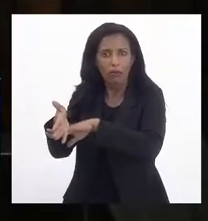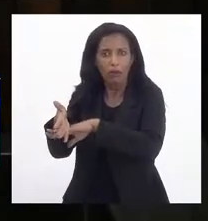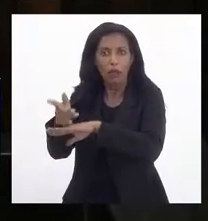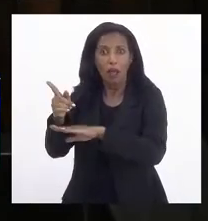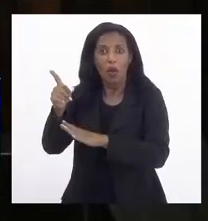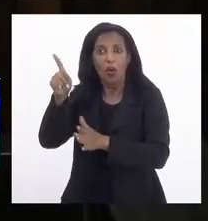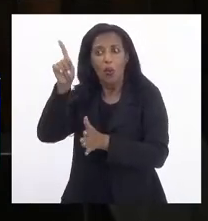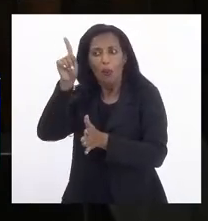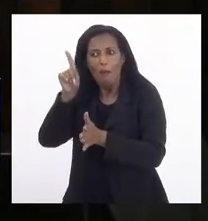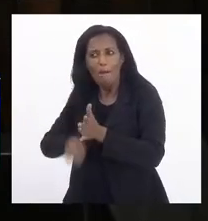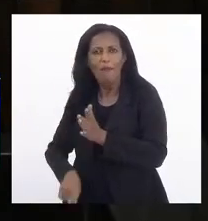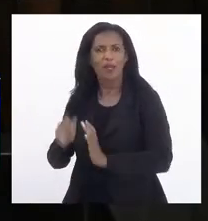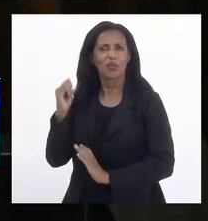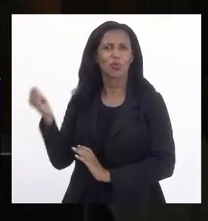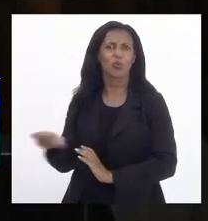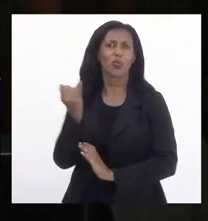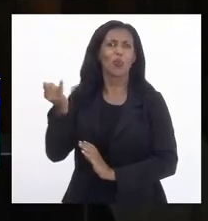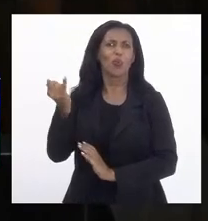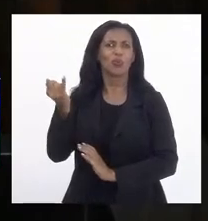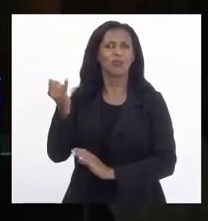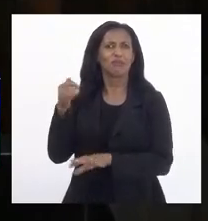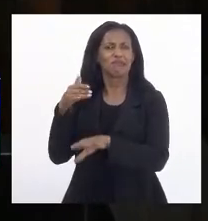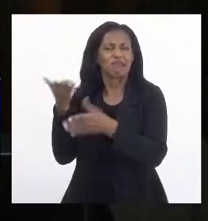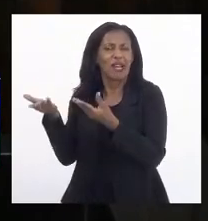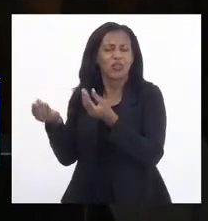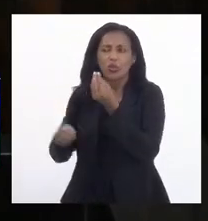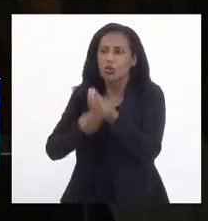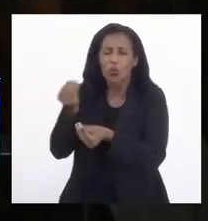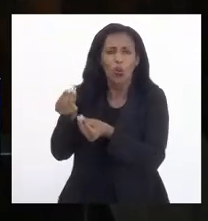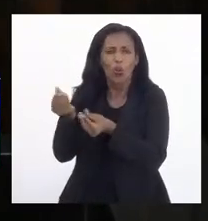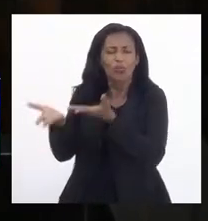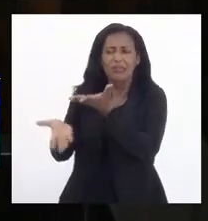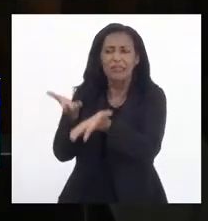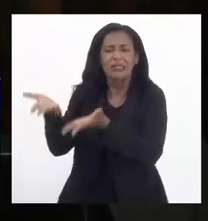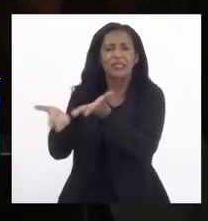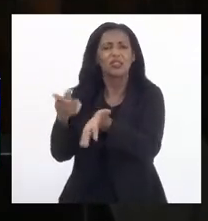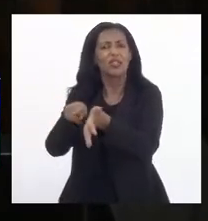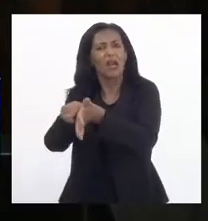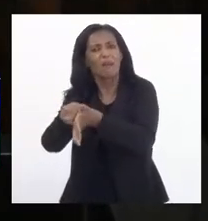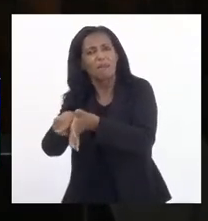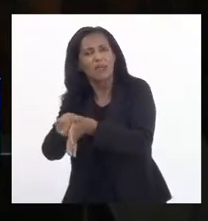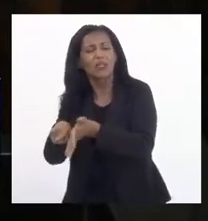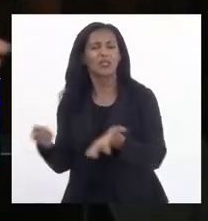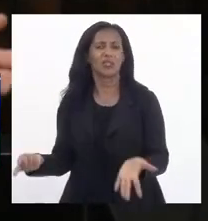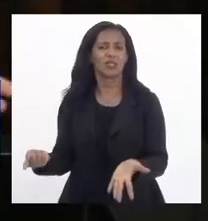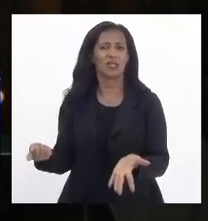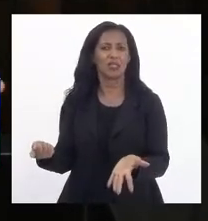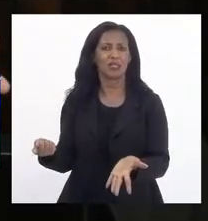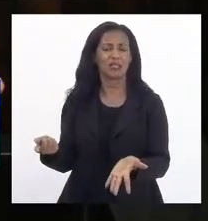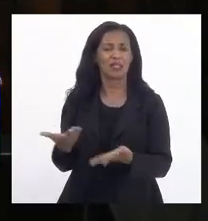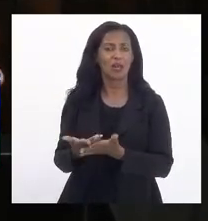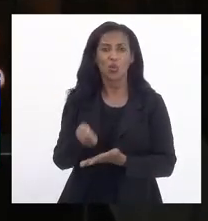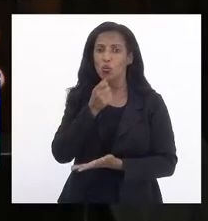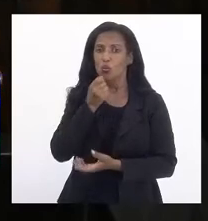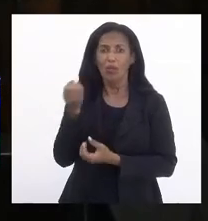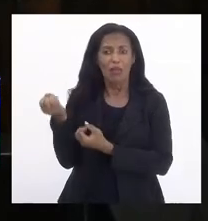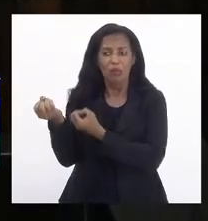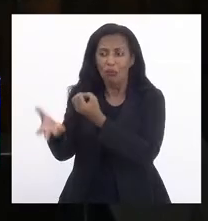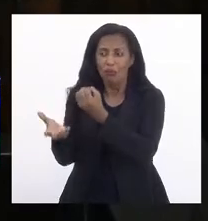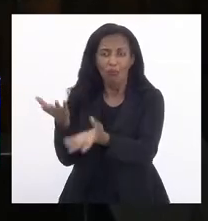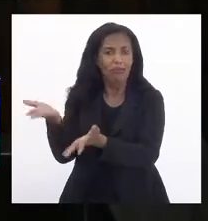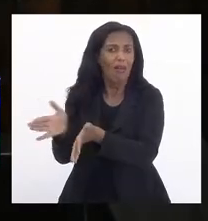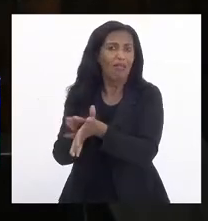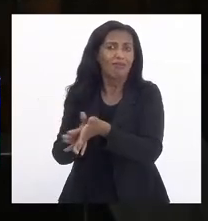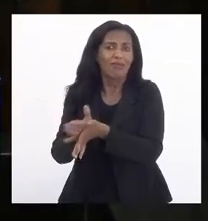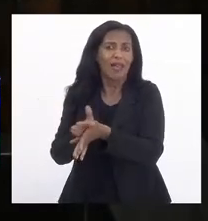menos chances de ter sucesso acadêmico, de poder se dedicar à pesquisa, ao ensino, à extensão, porque a UESO não tem condições de oferecer isso. Não tem